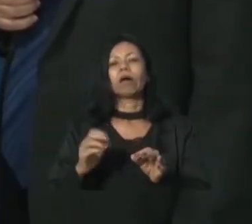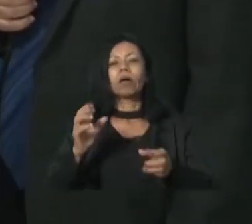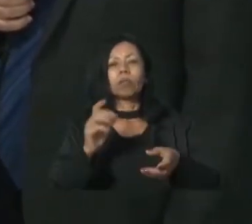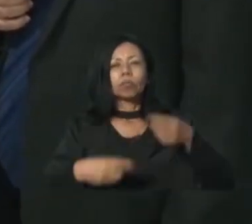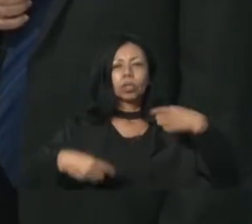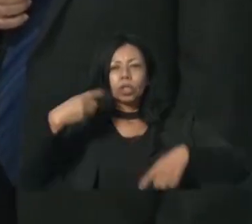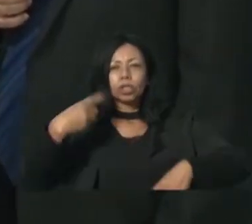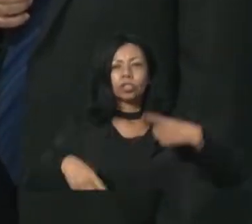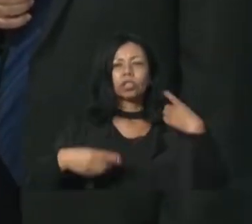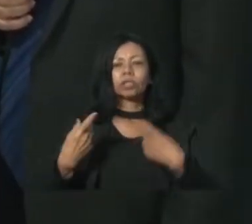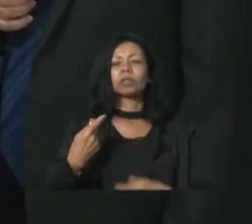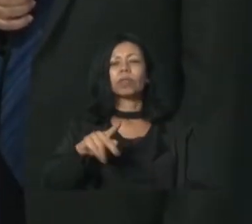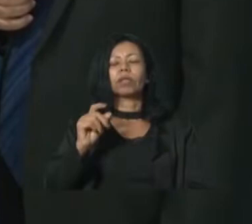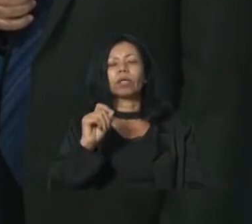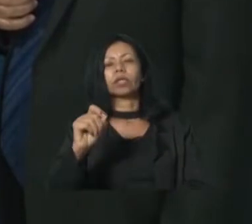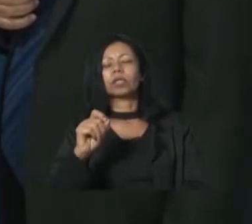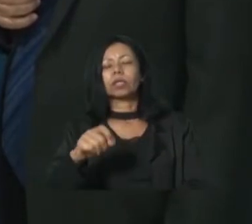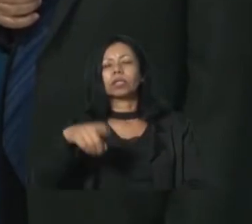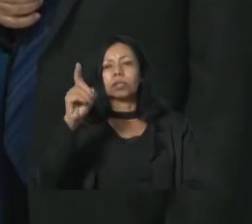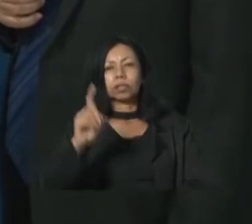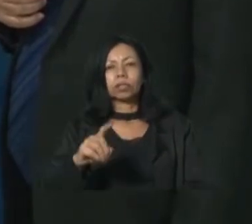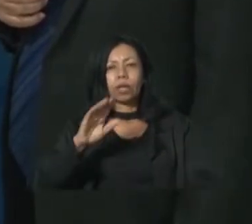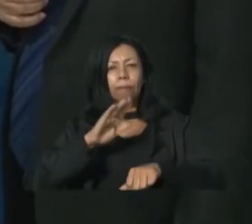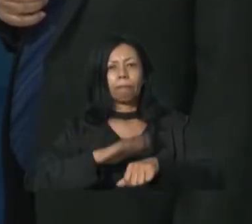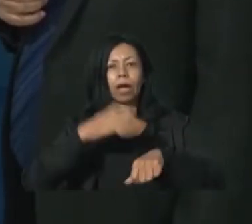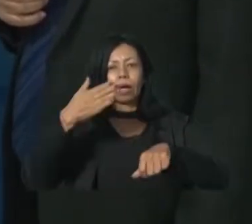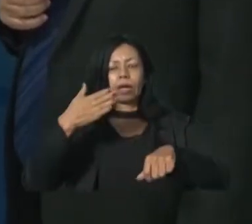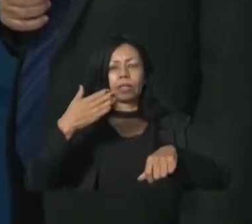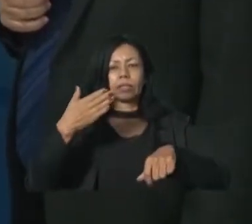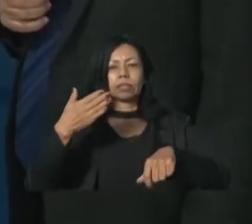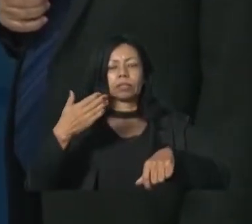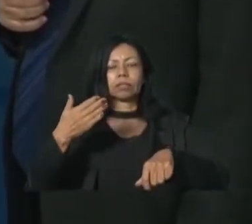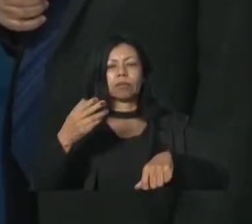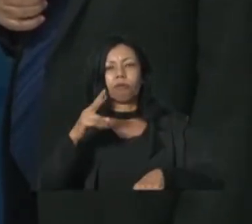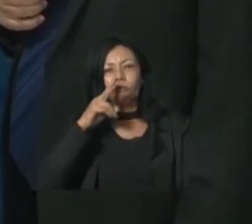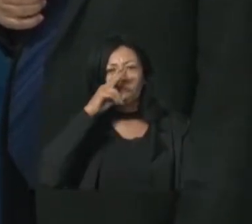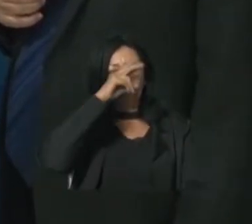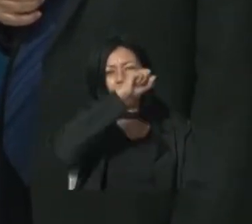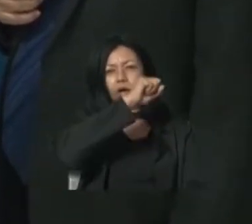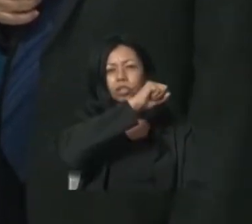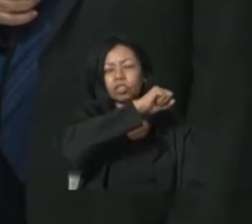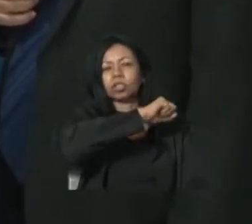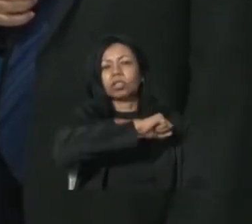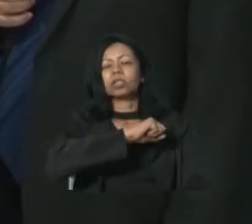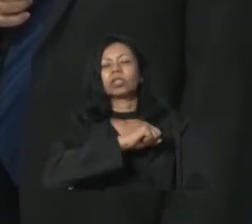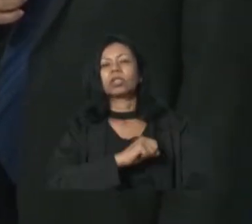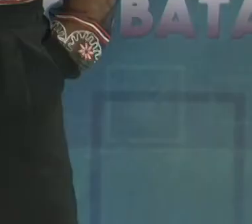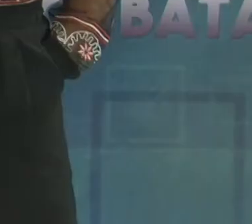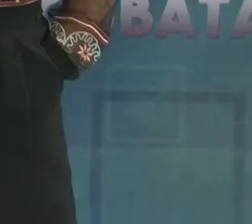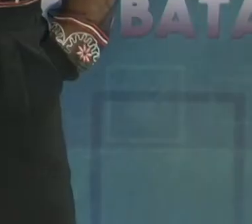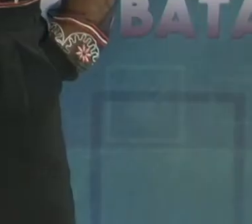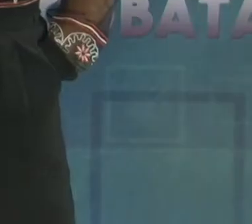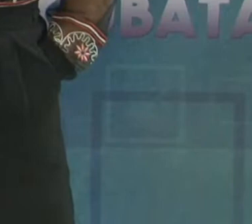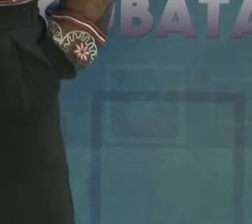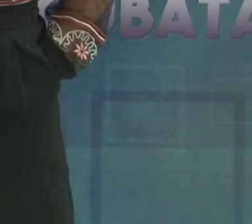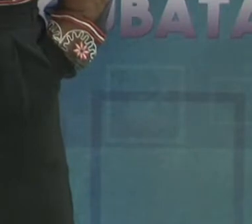gente precisa que seja muito mais intenso toda forma de punição para a violência doméstica.